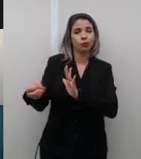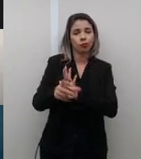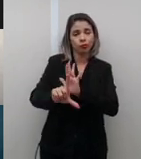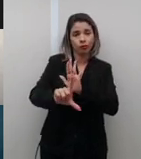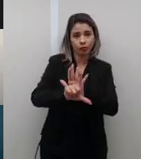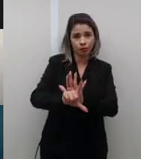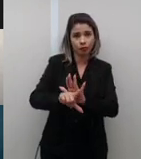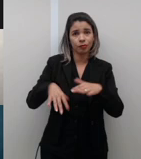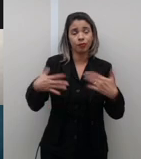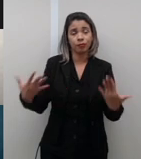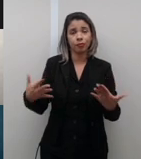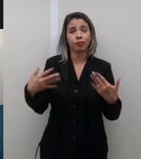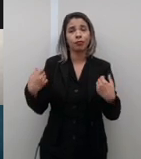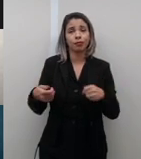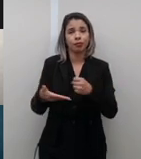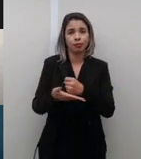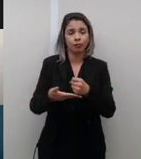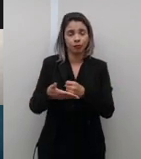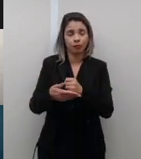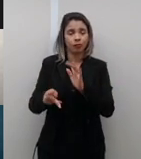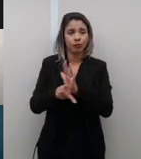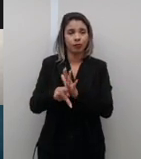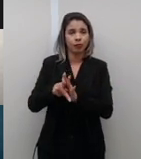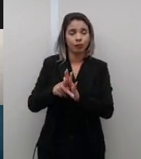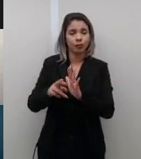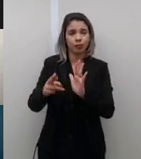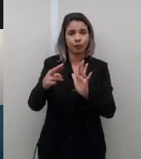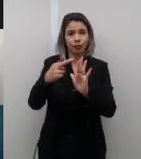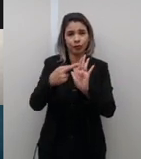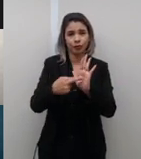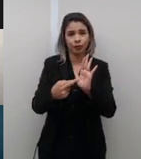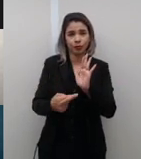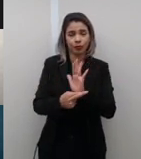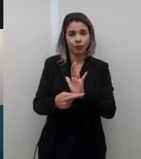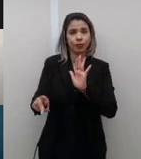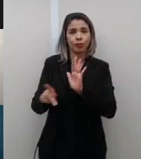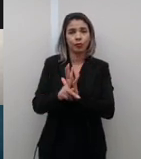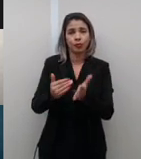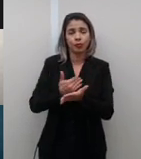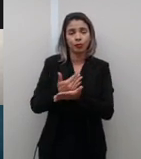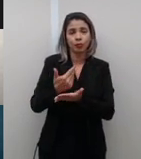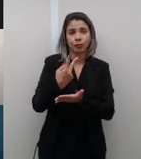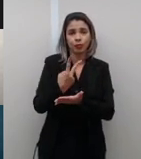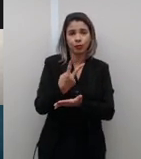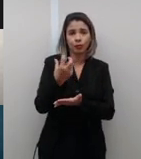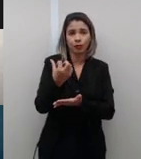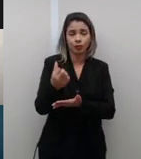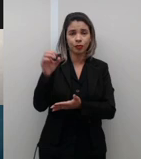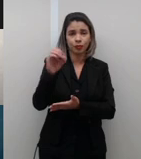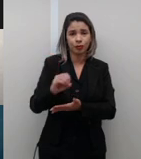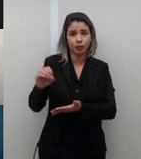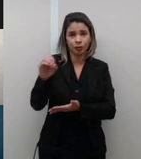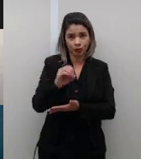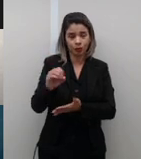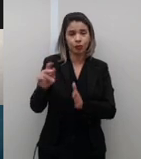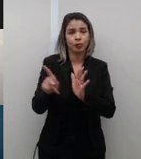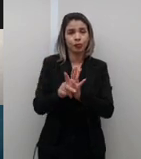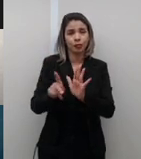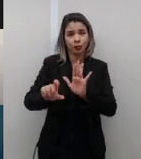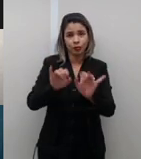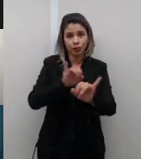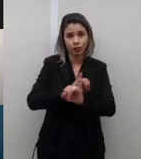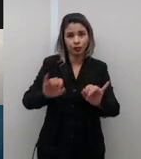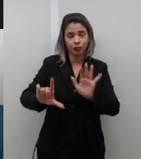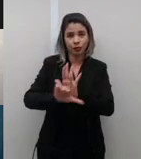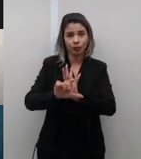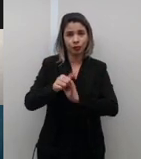temporais do atual regime prescricional aplicadas tão somente a partir de 26 de outubro de 2021, que foi a data da publicação da Lei